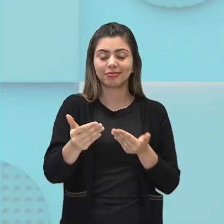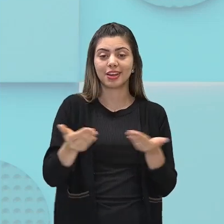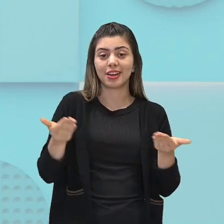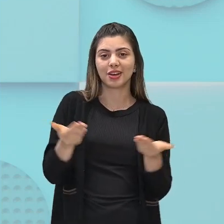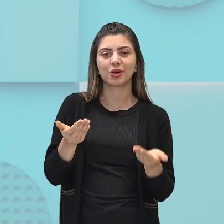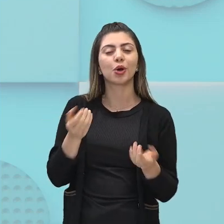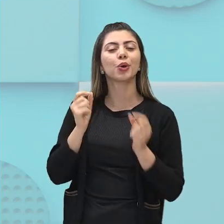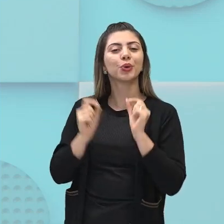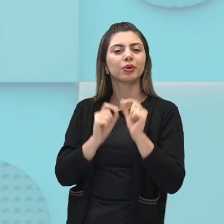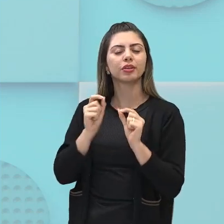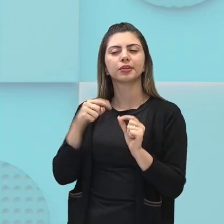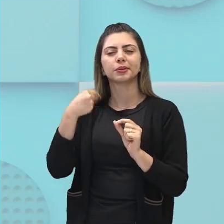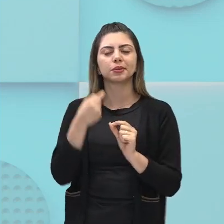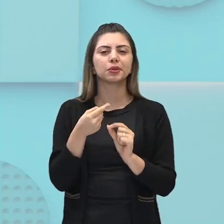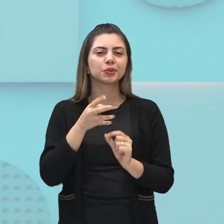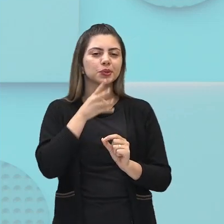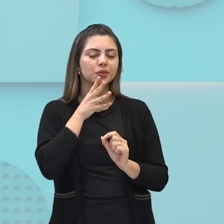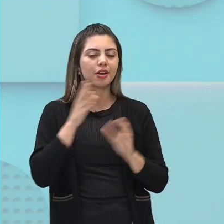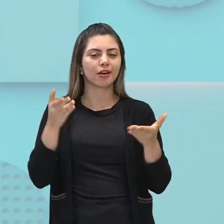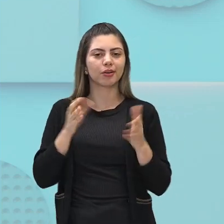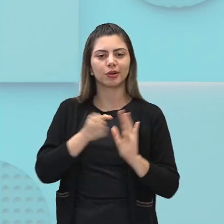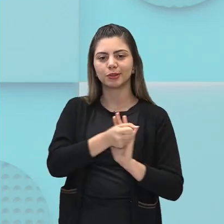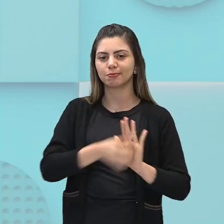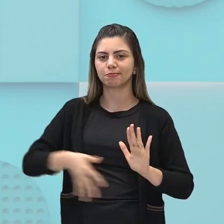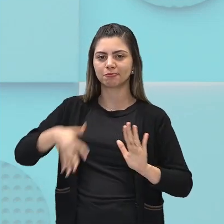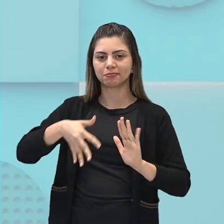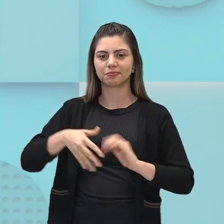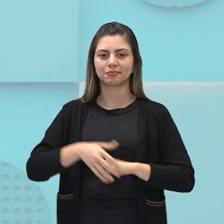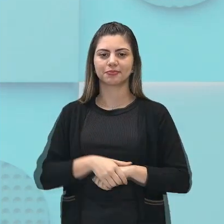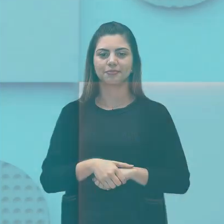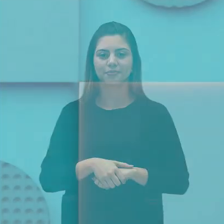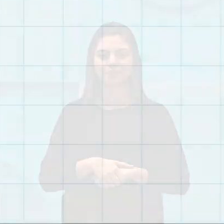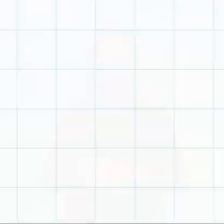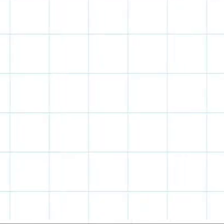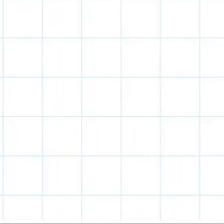aí navegar nas figuras de pensamento?